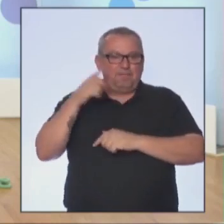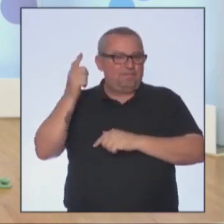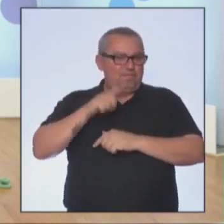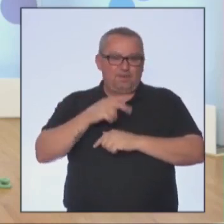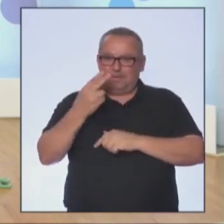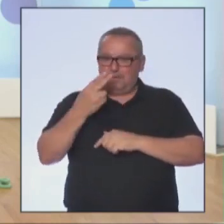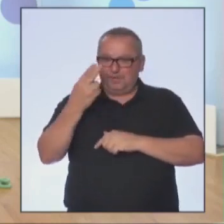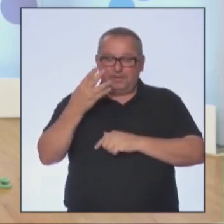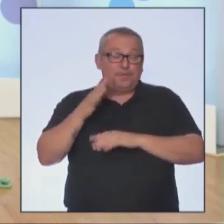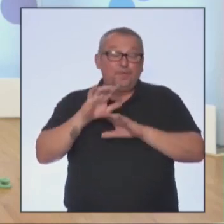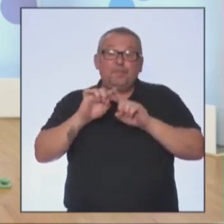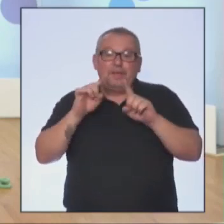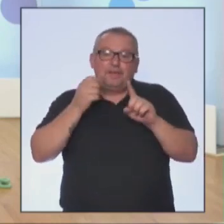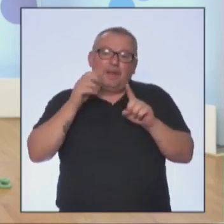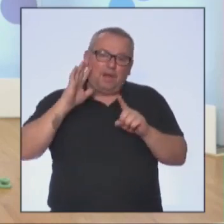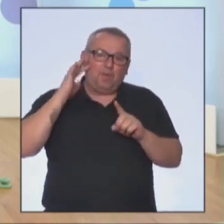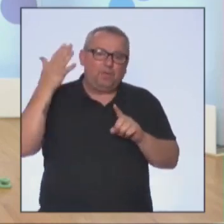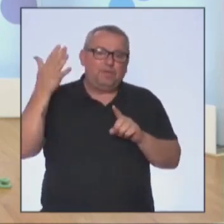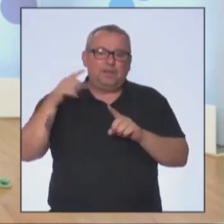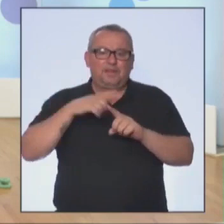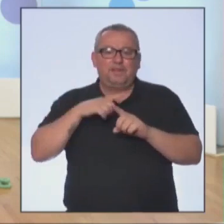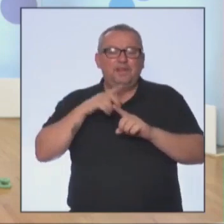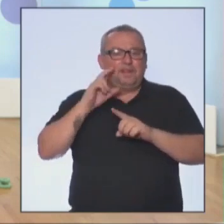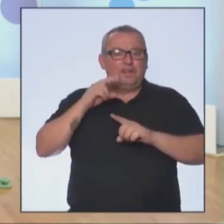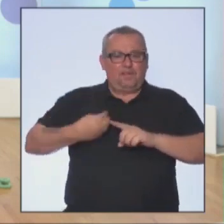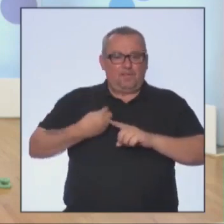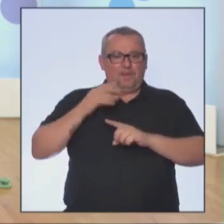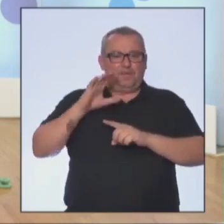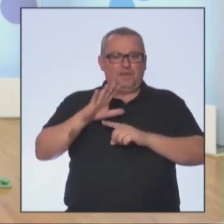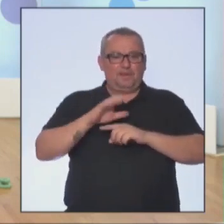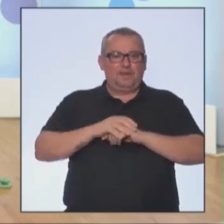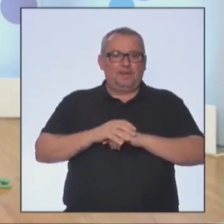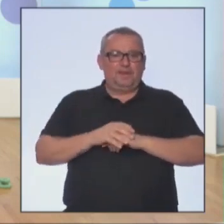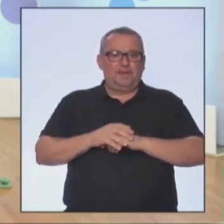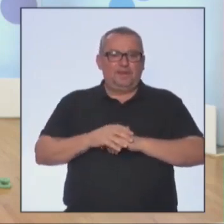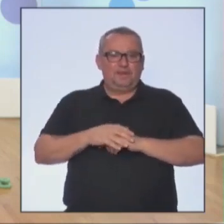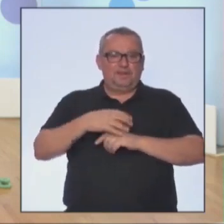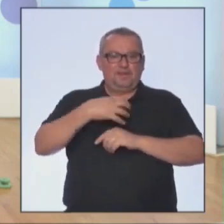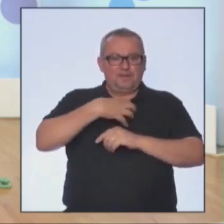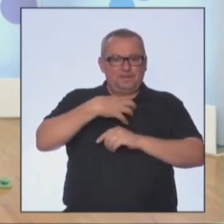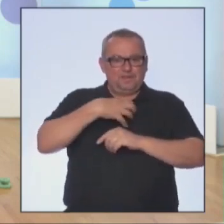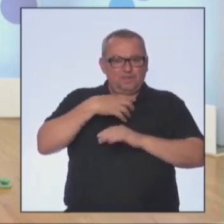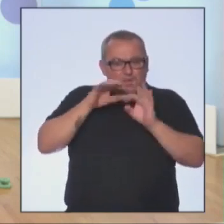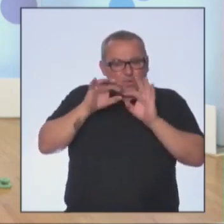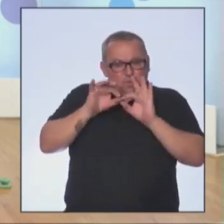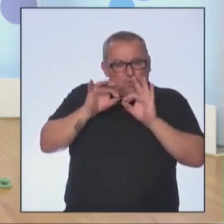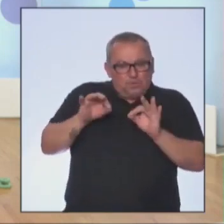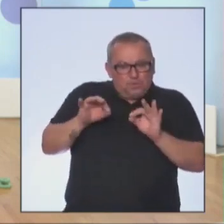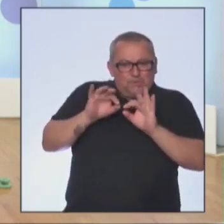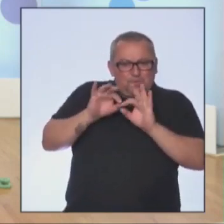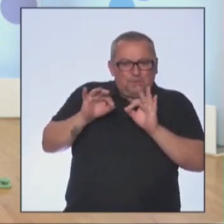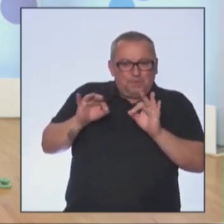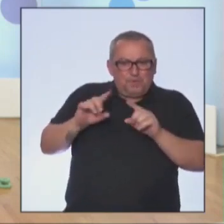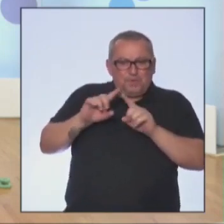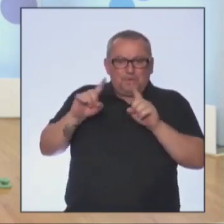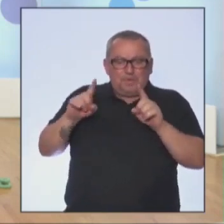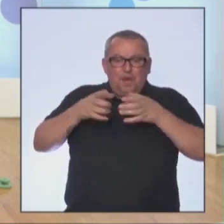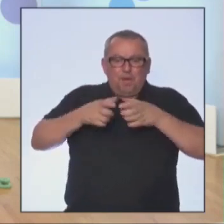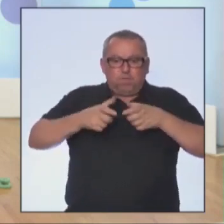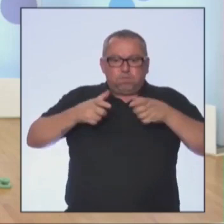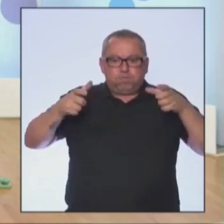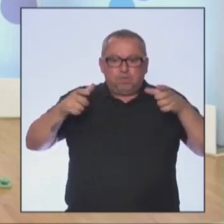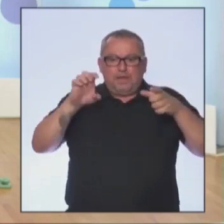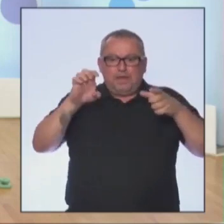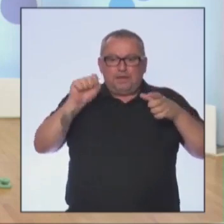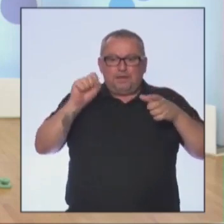funcionou. Bom, acontece, a gente tem que lidar com isso. Eu senti uma bem sutil, mas eu acredito que é por causa do estúdio, por causa das reflexões que